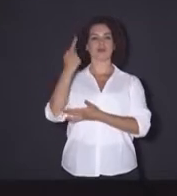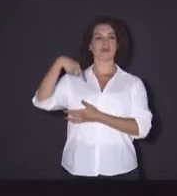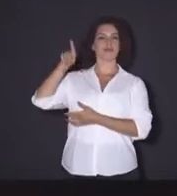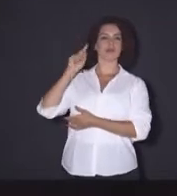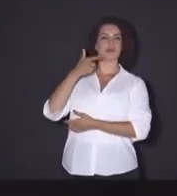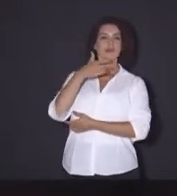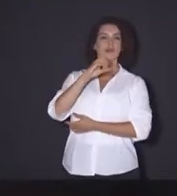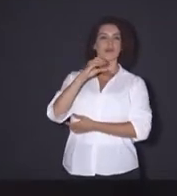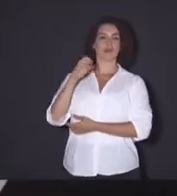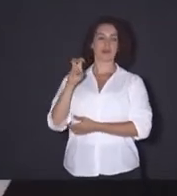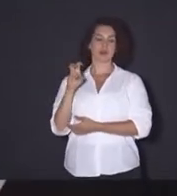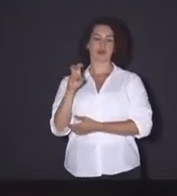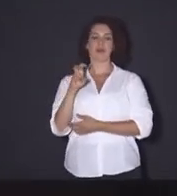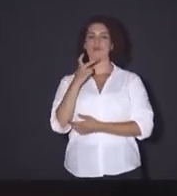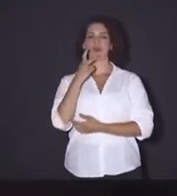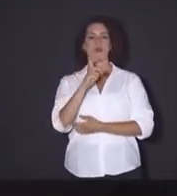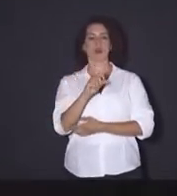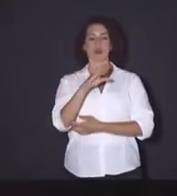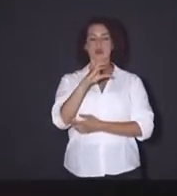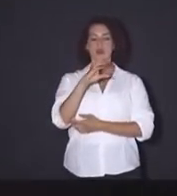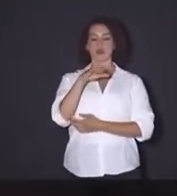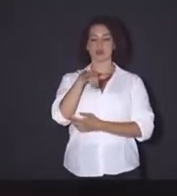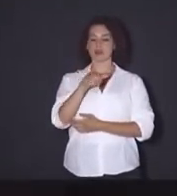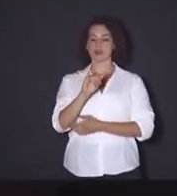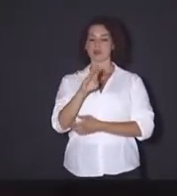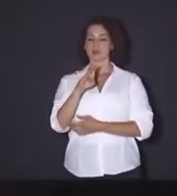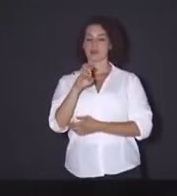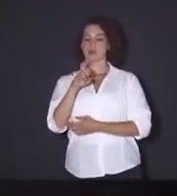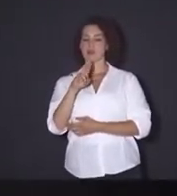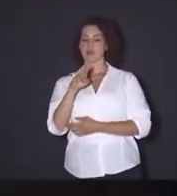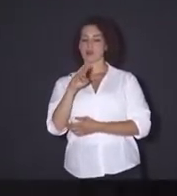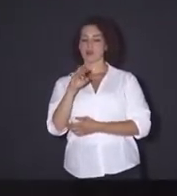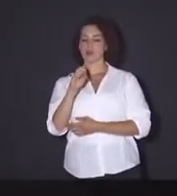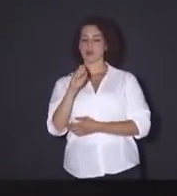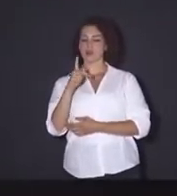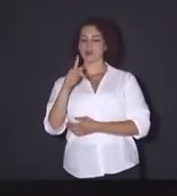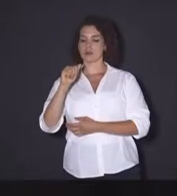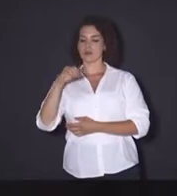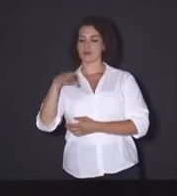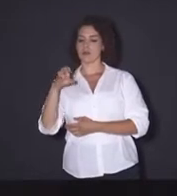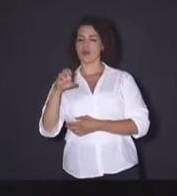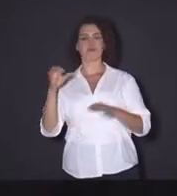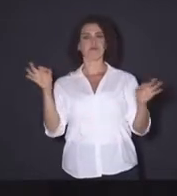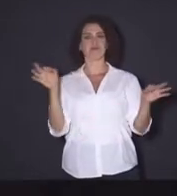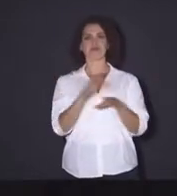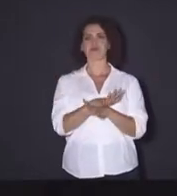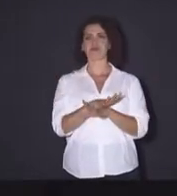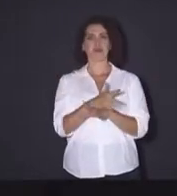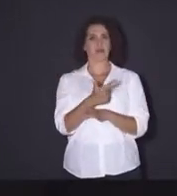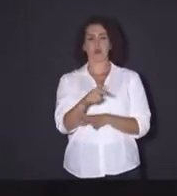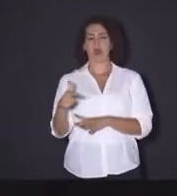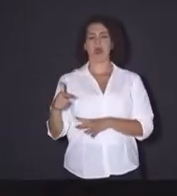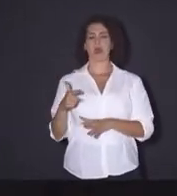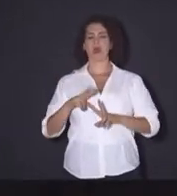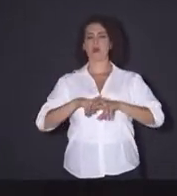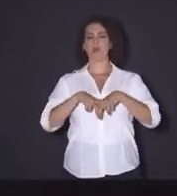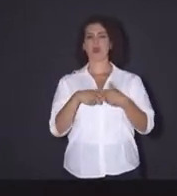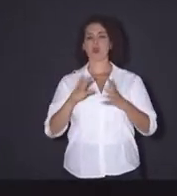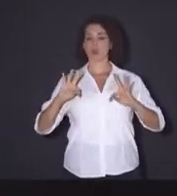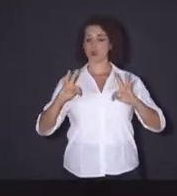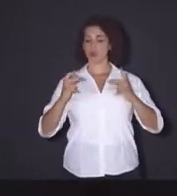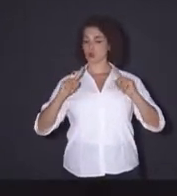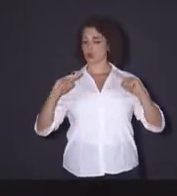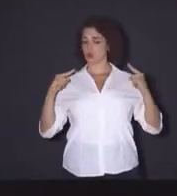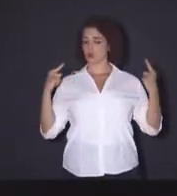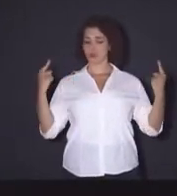o ciberespaço acabou, não existe mais o ciberespaço, porque tudo que nos circunda agora faz parte do ciberespaço. Tudo